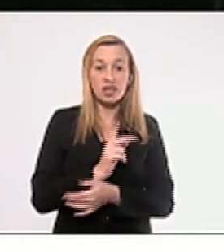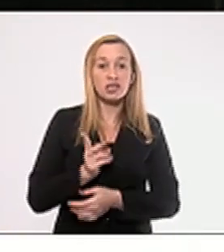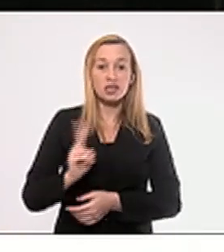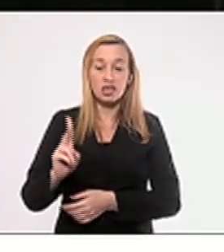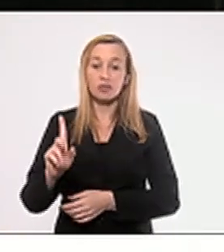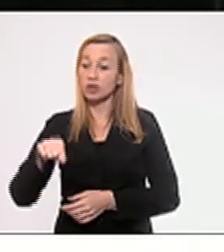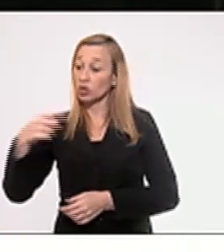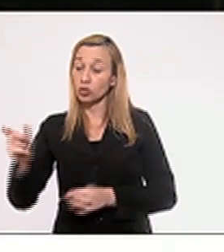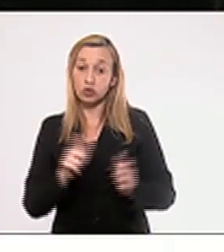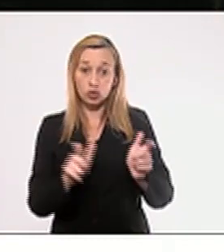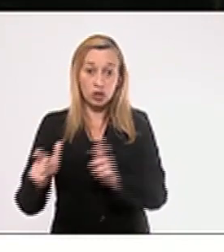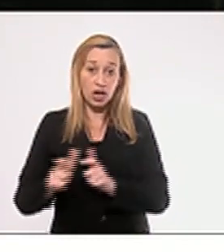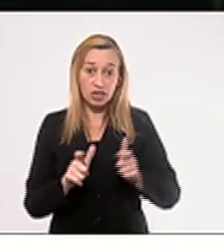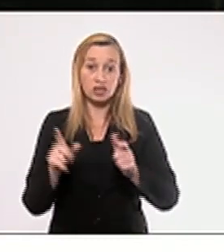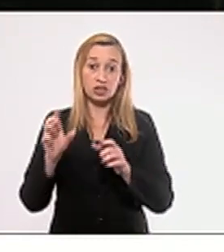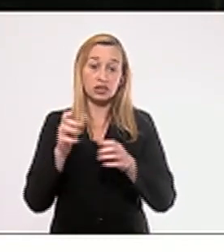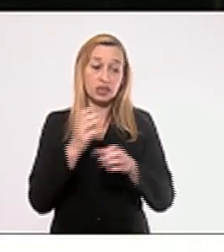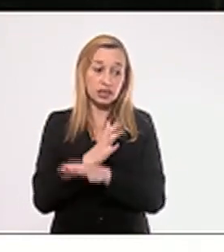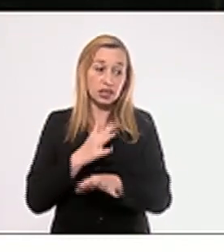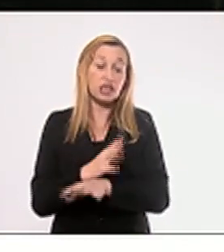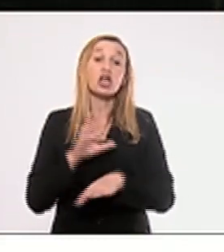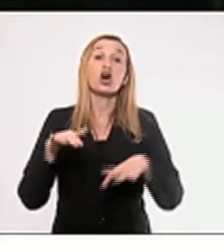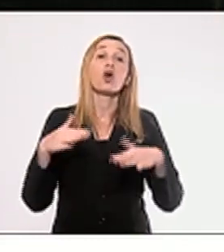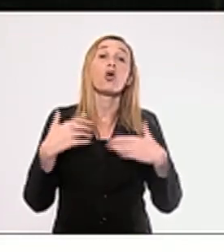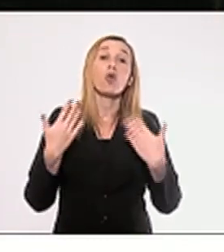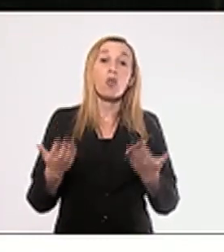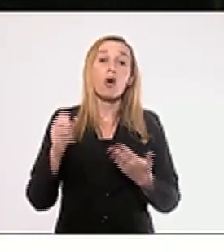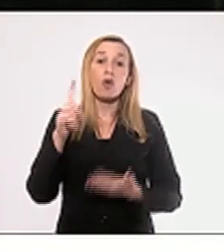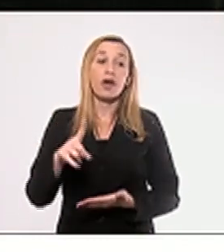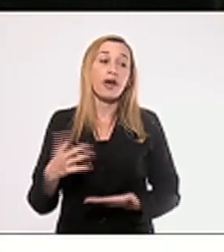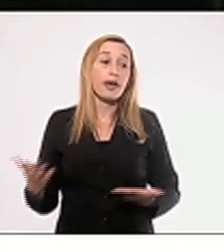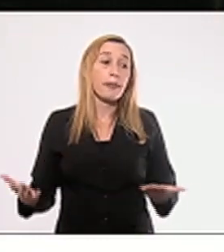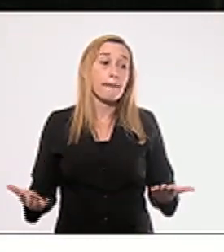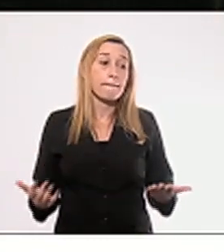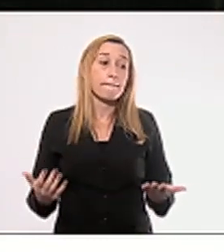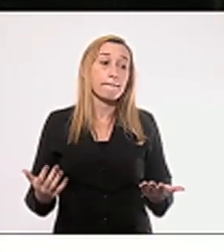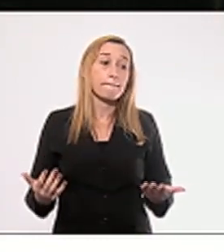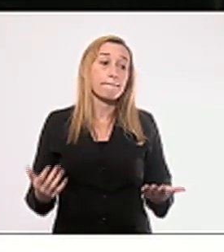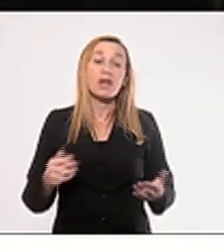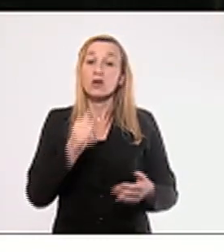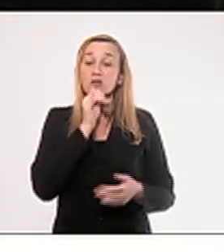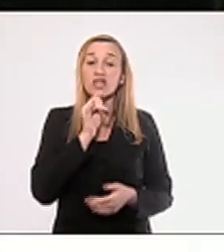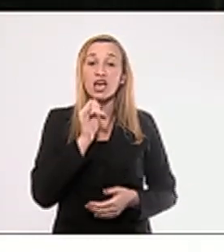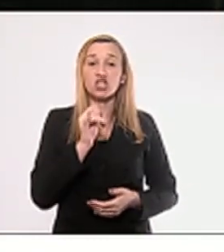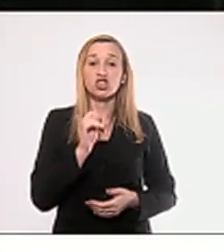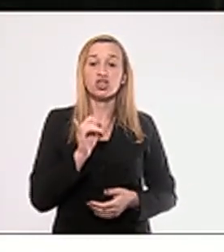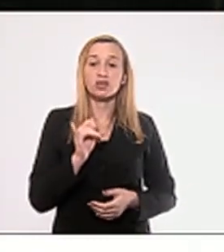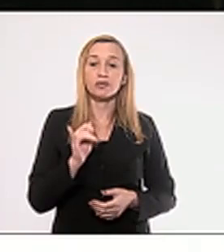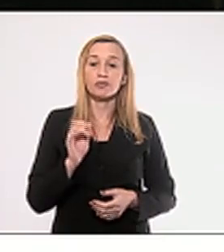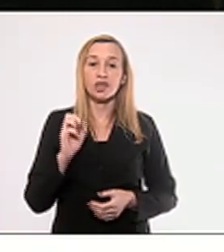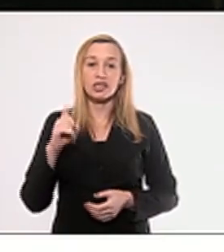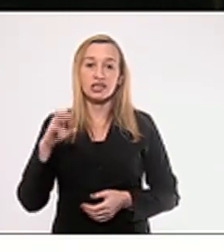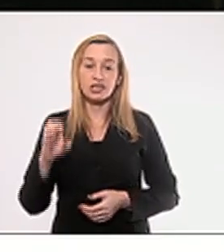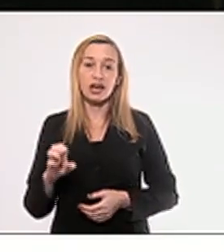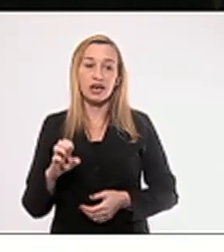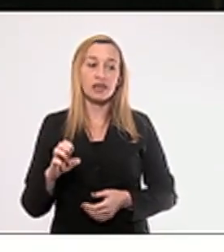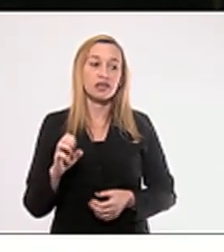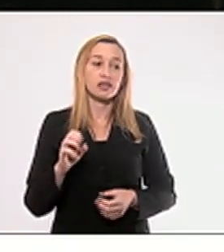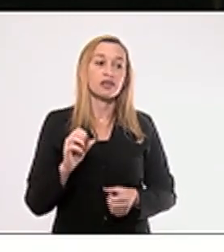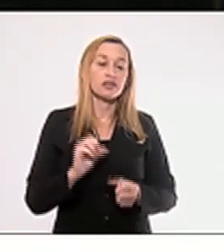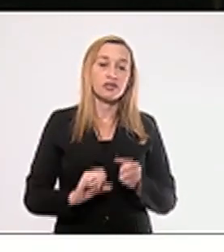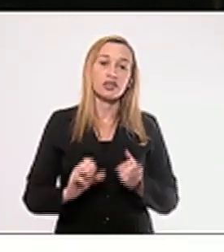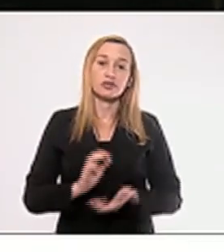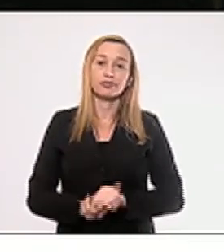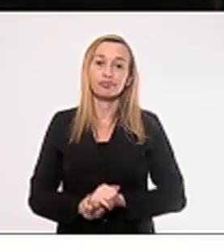outros locais da cidade, qual é o teste da SEDAI foi realizado? Qual o